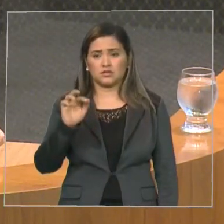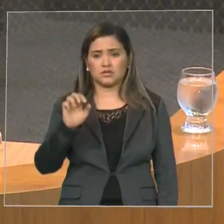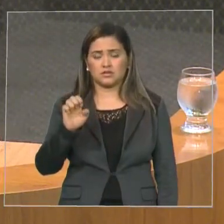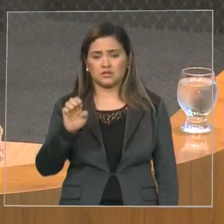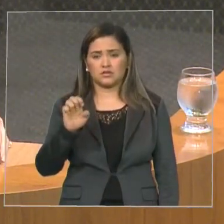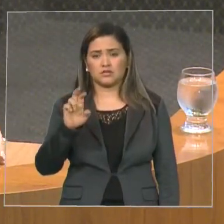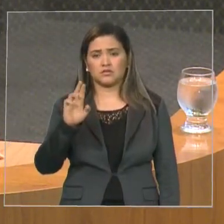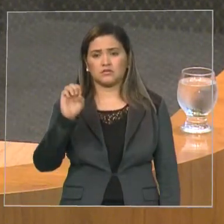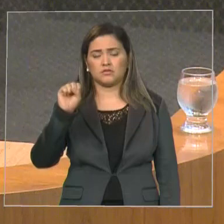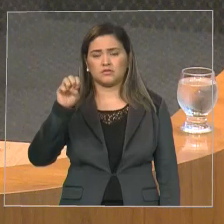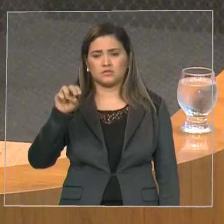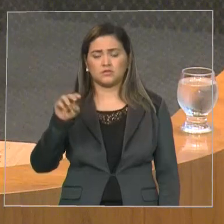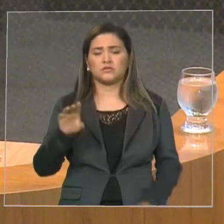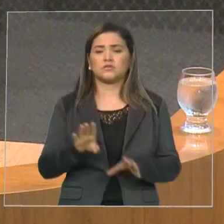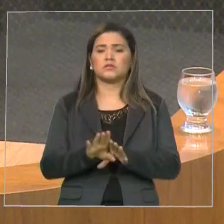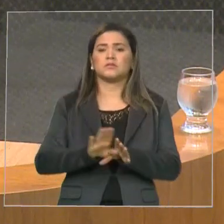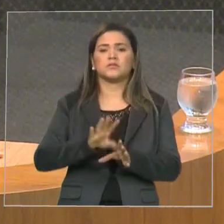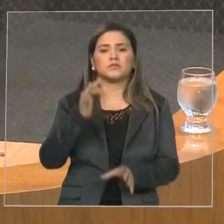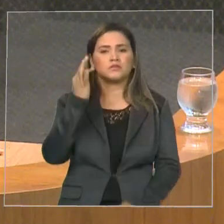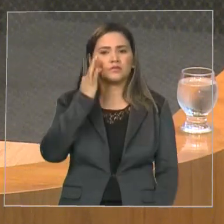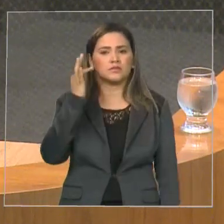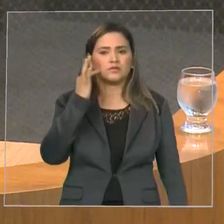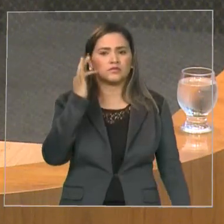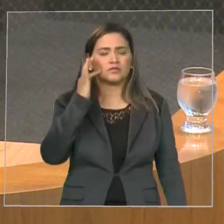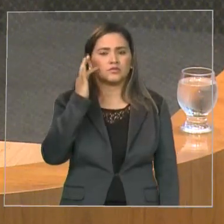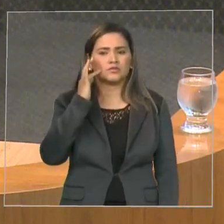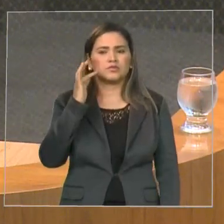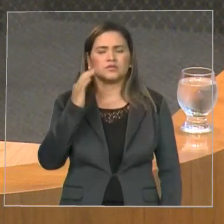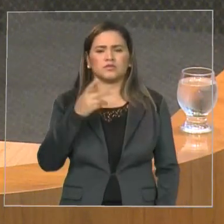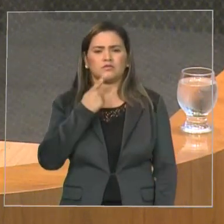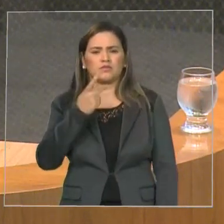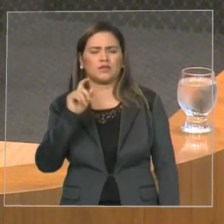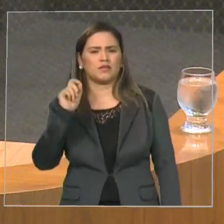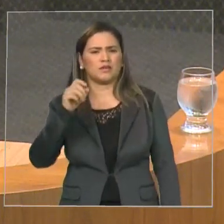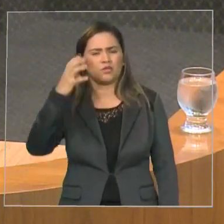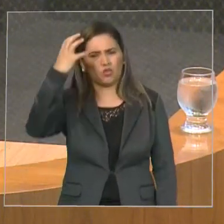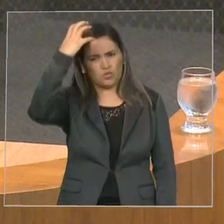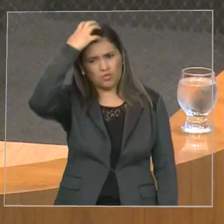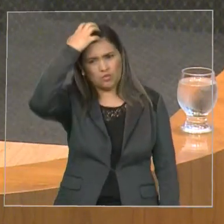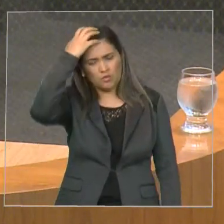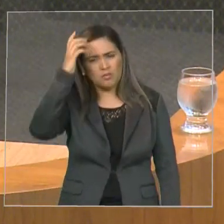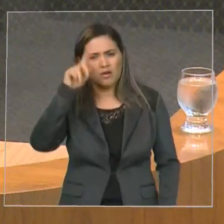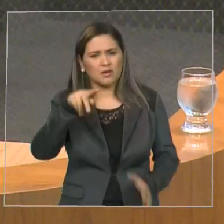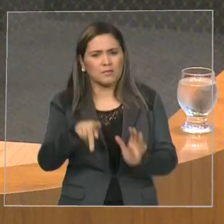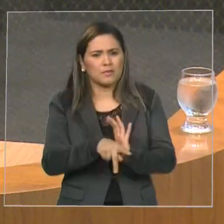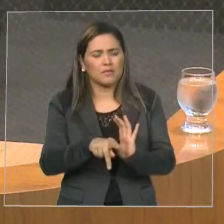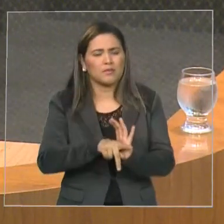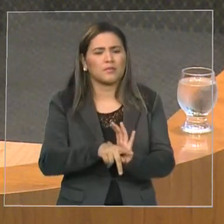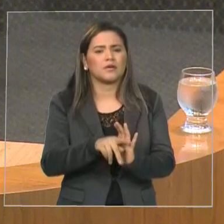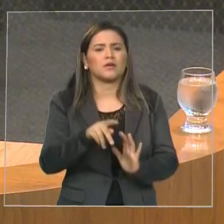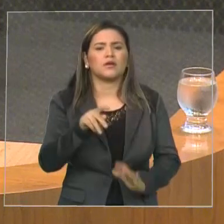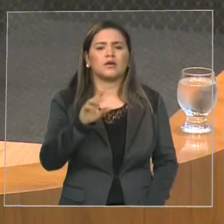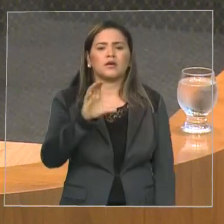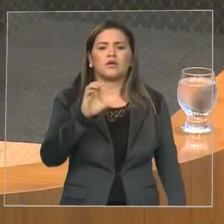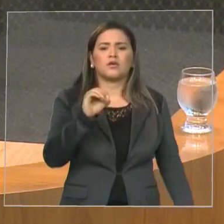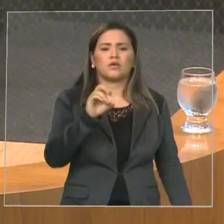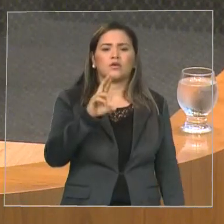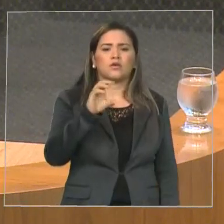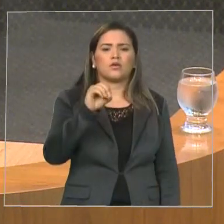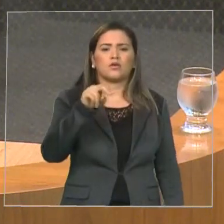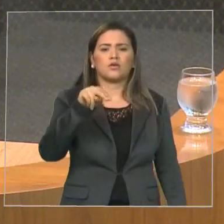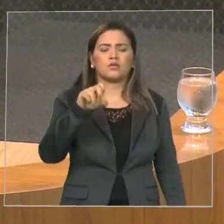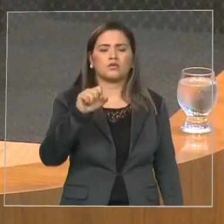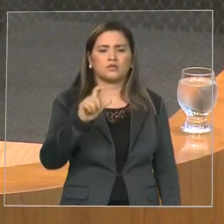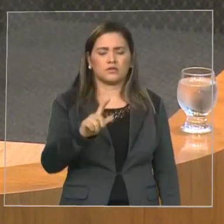Adriano, culparam o tenente-coronel Emerson Farias pelo ato, em uma